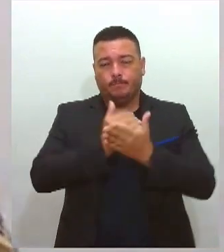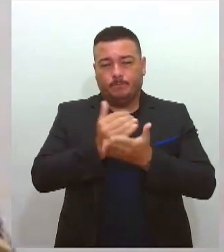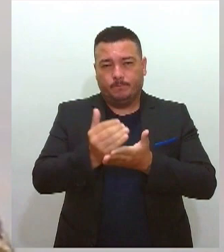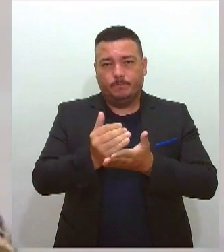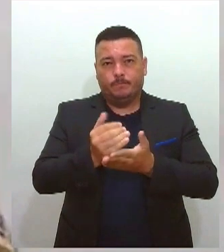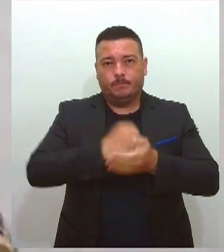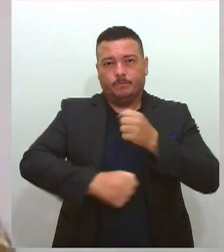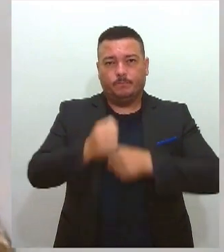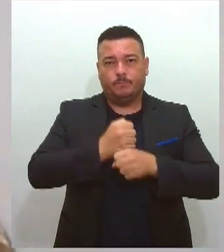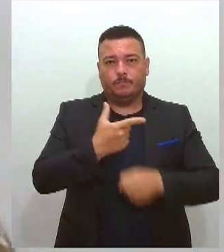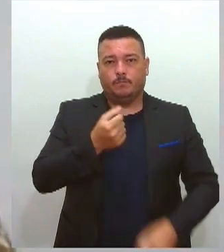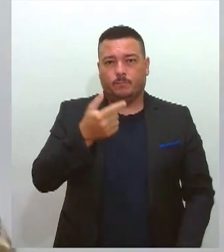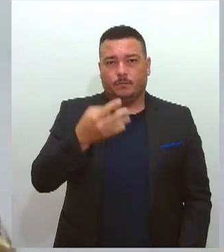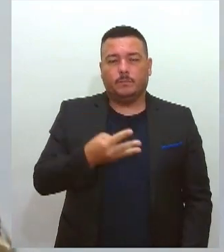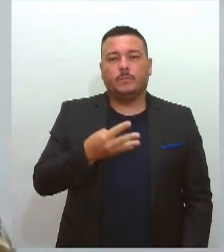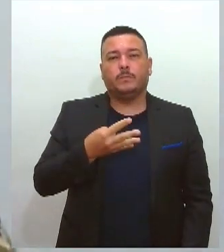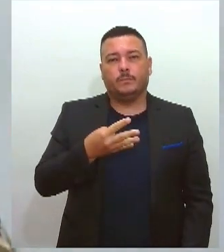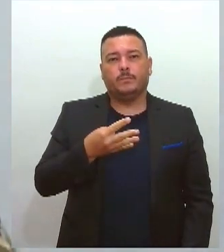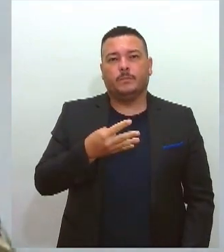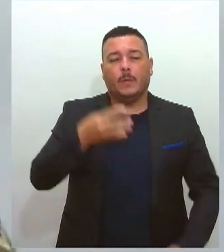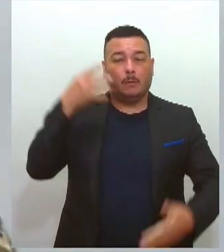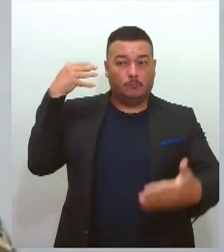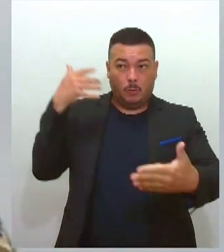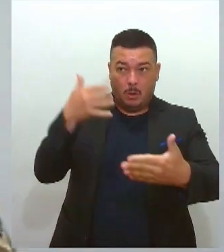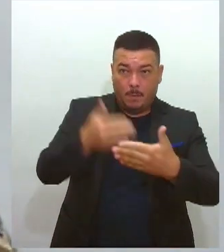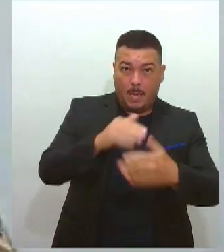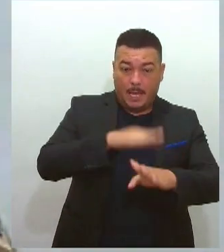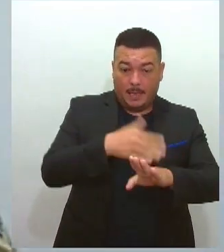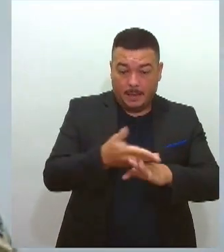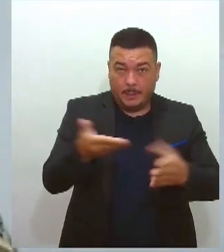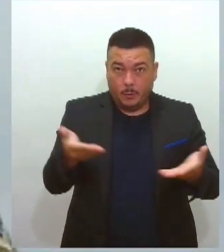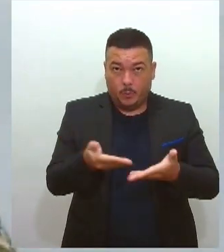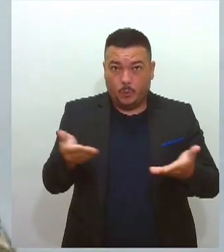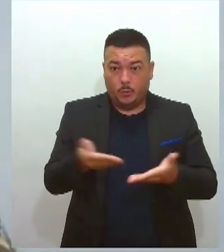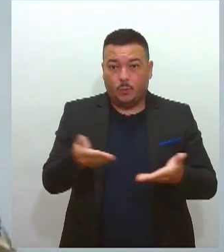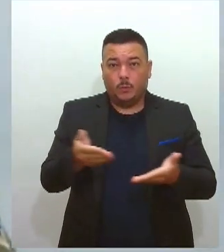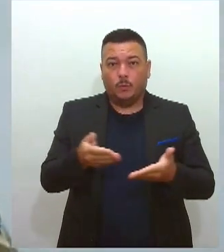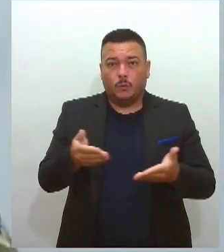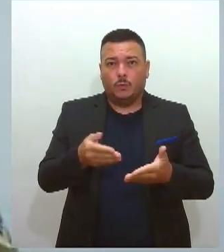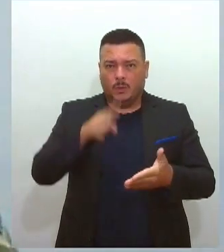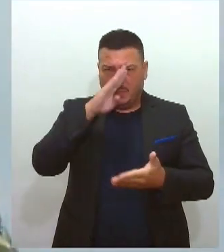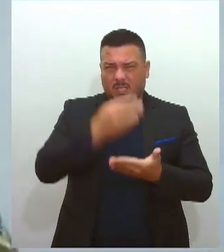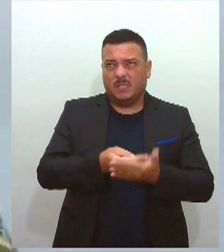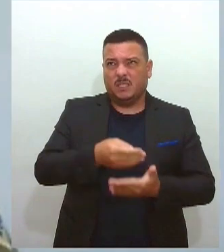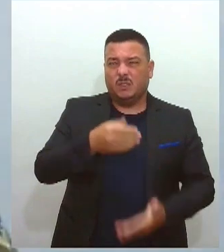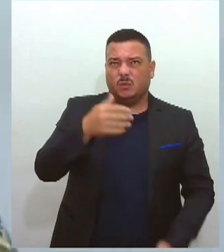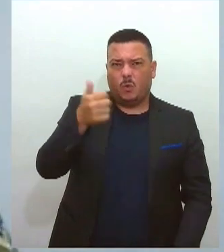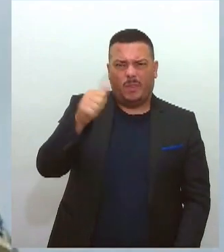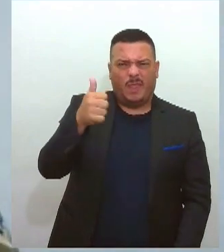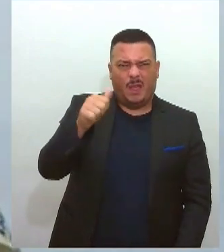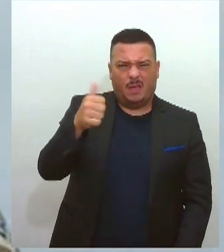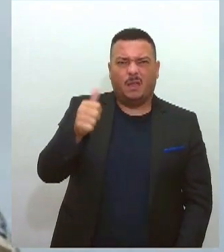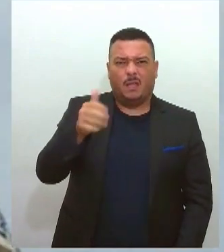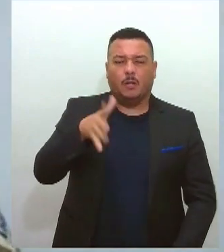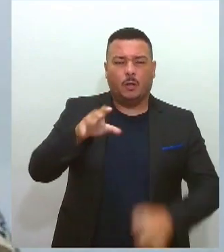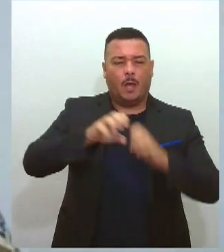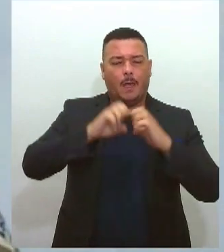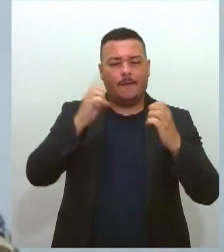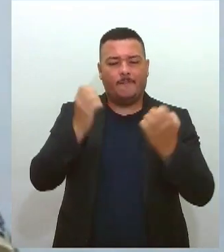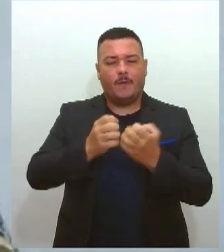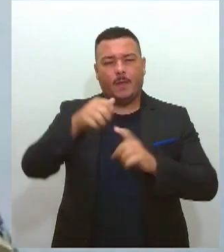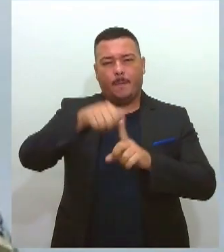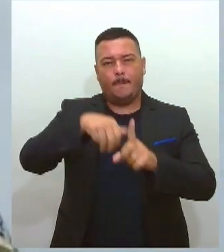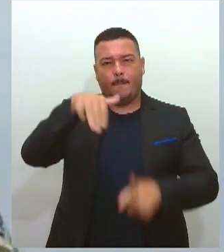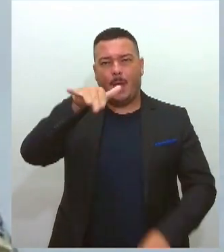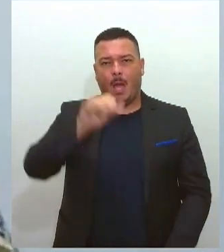2014. E de lá para cá, nós já estamos aí acredito, na 11ª edição da campanha do Maio Amarelo. Mas o